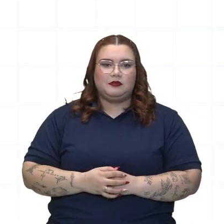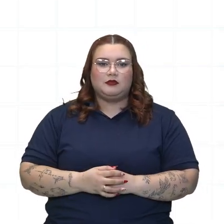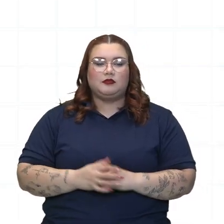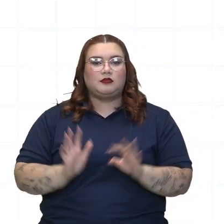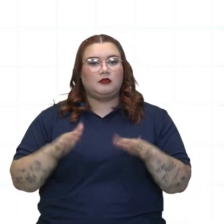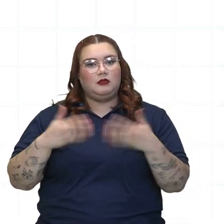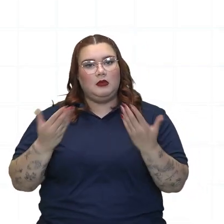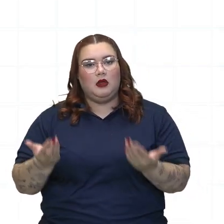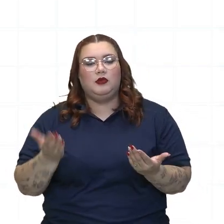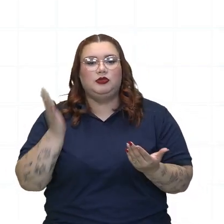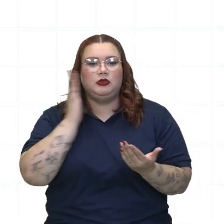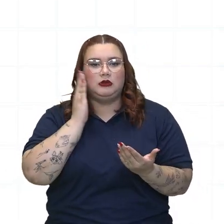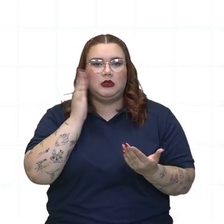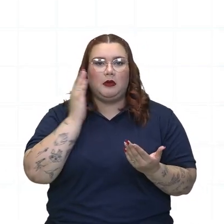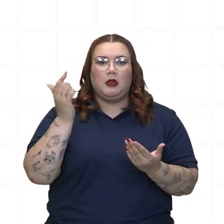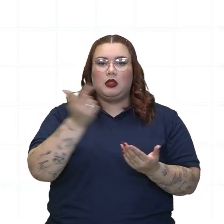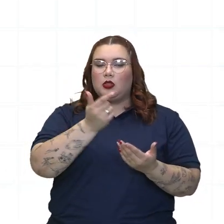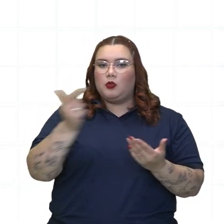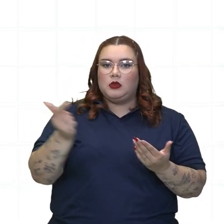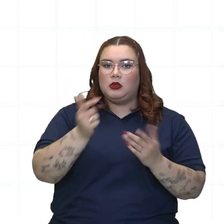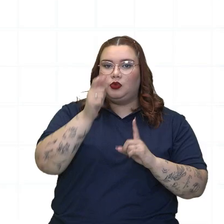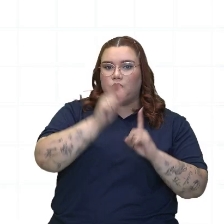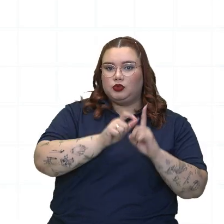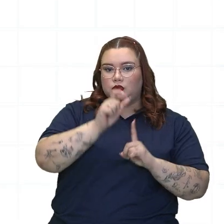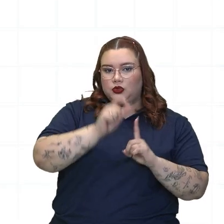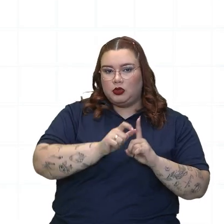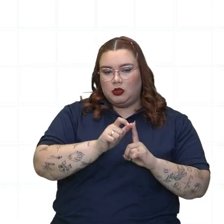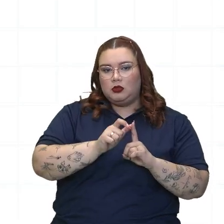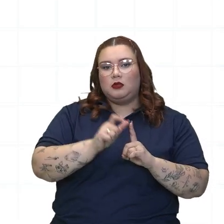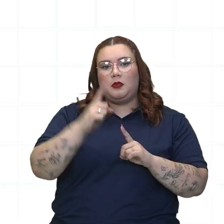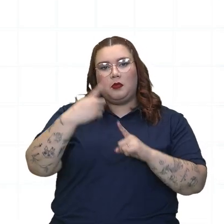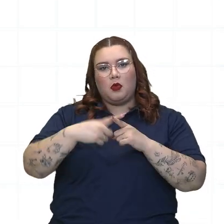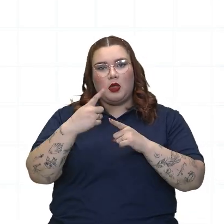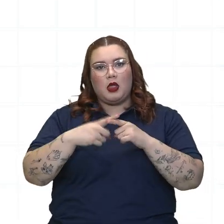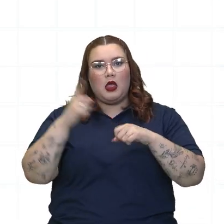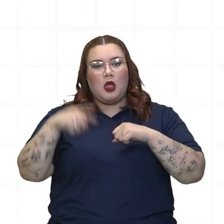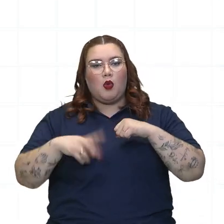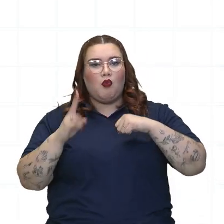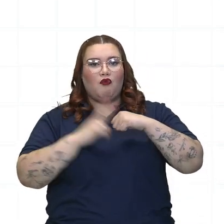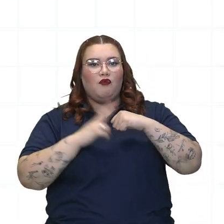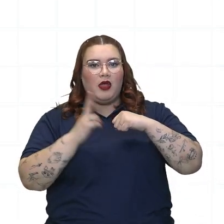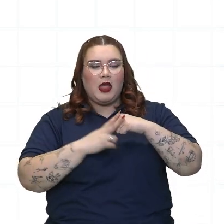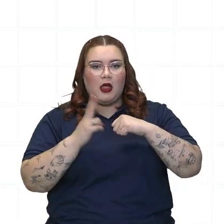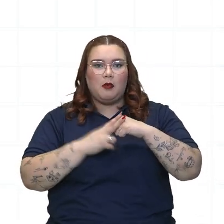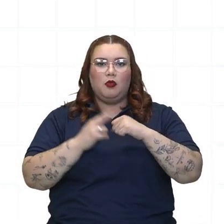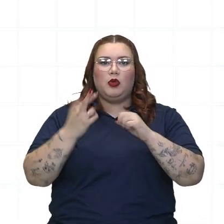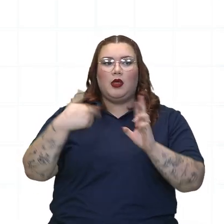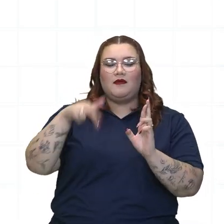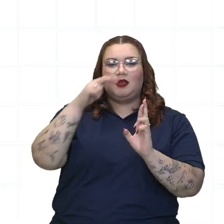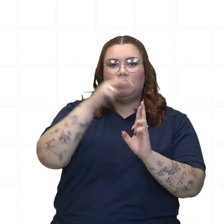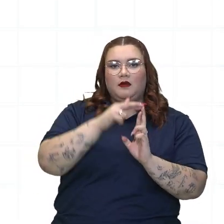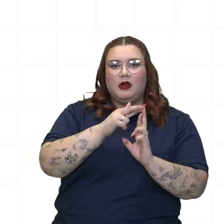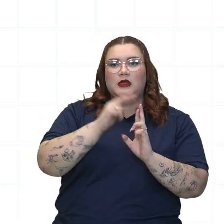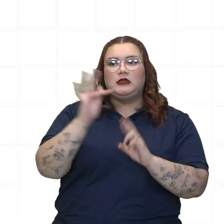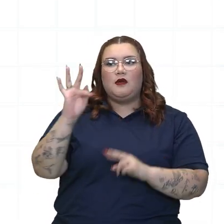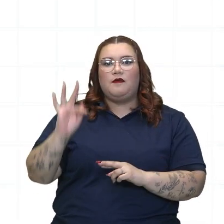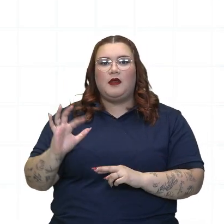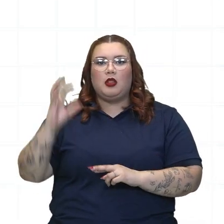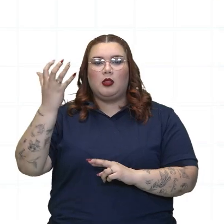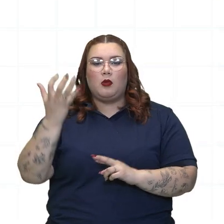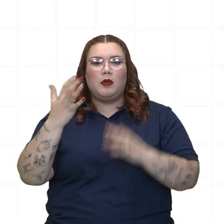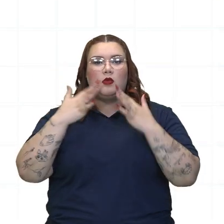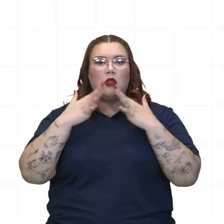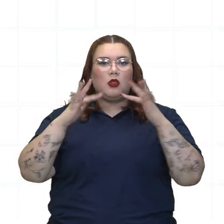com isso, nota o seguinte, é o tal do verbo impessoal, né? O verbo fazer, ajudando a